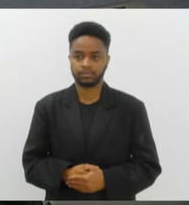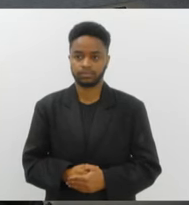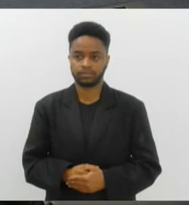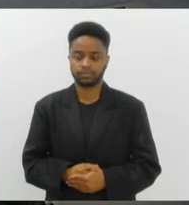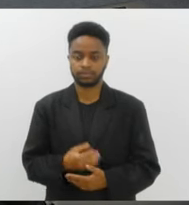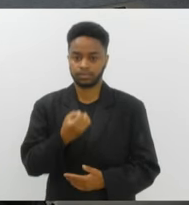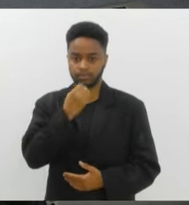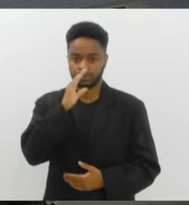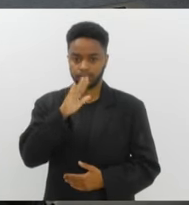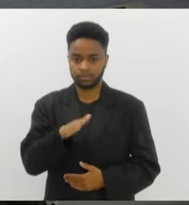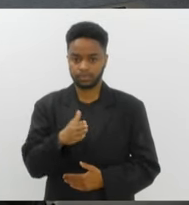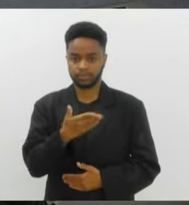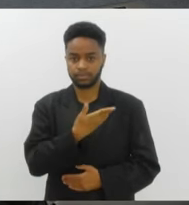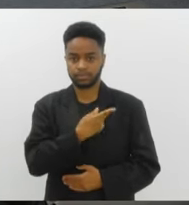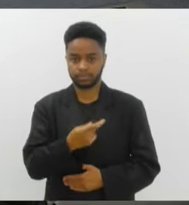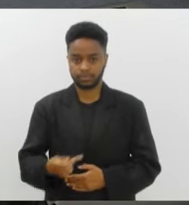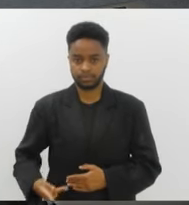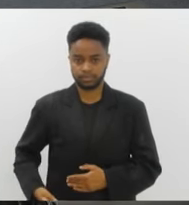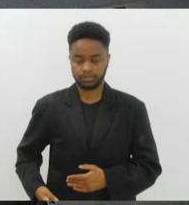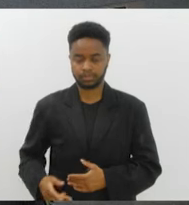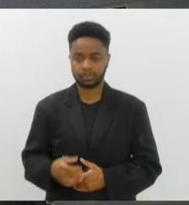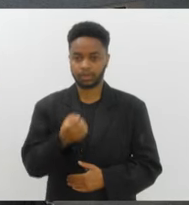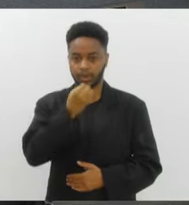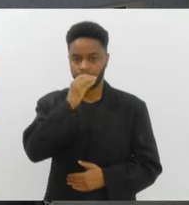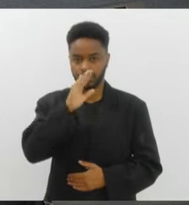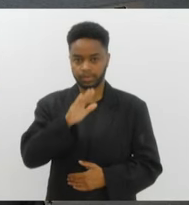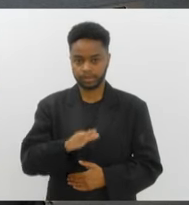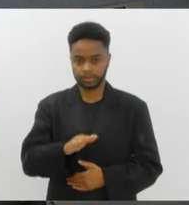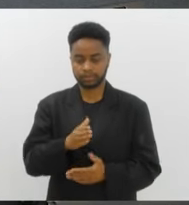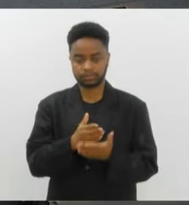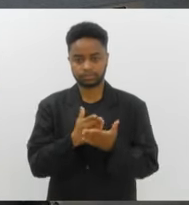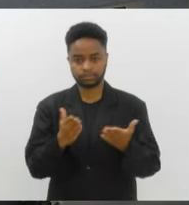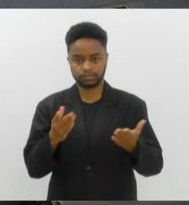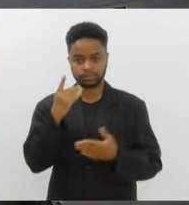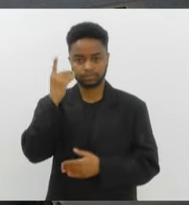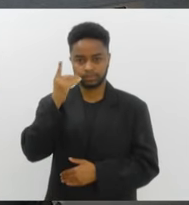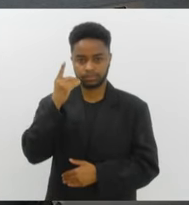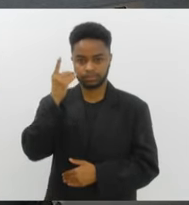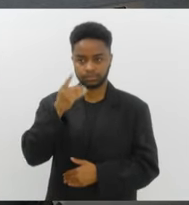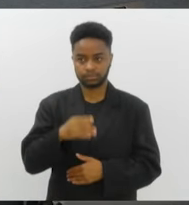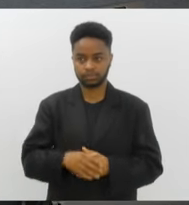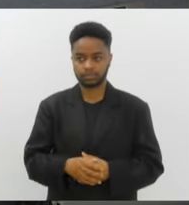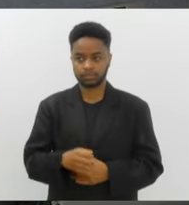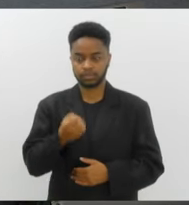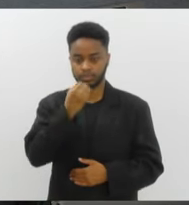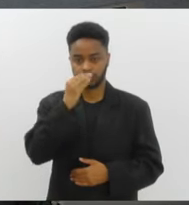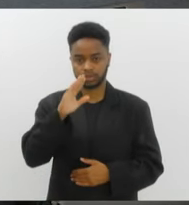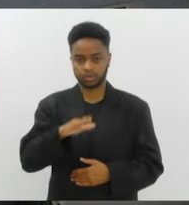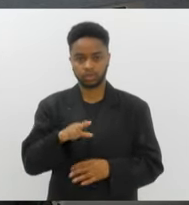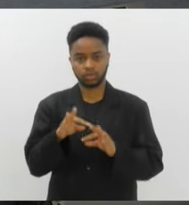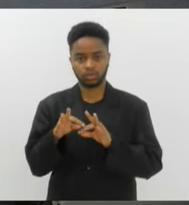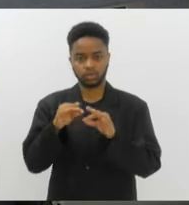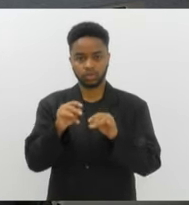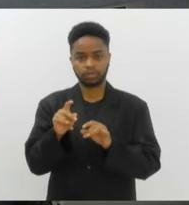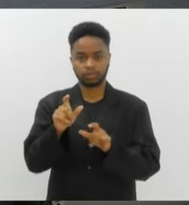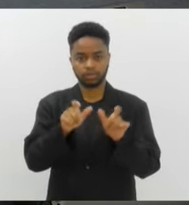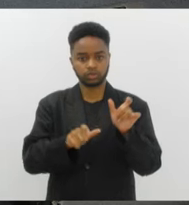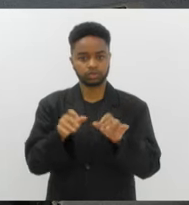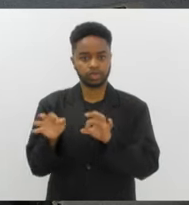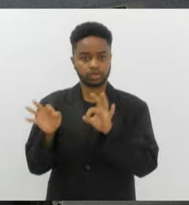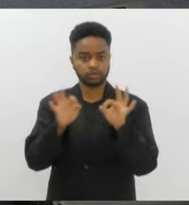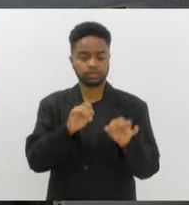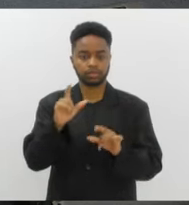Boa tarde, novo presidente. Boa tarde, novos parlamentares. Boa tarde a todos que nos assistem pela TV